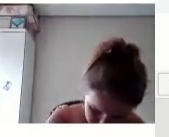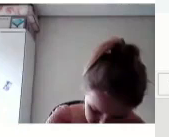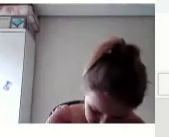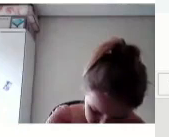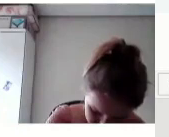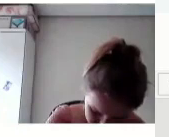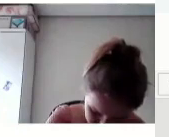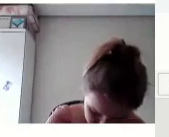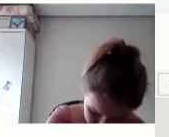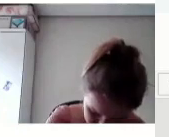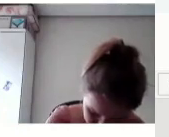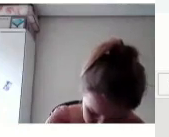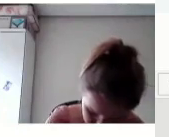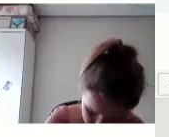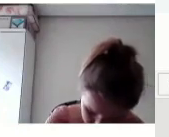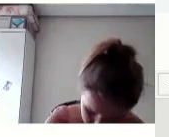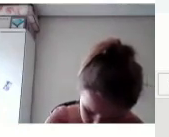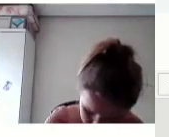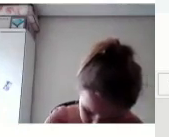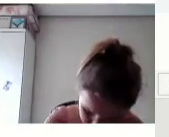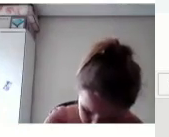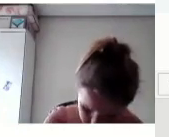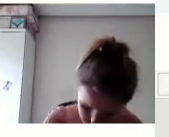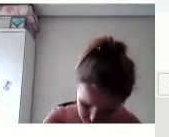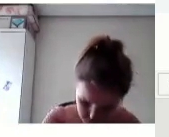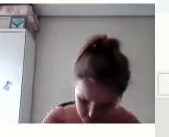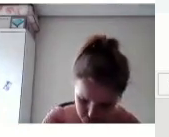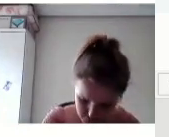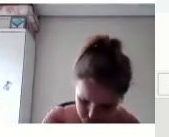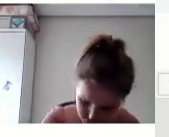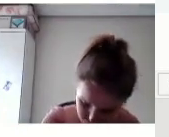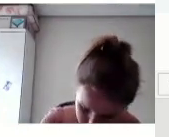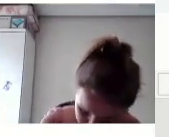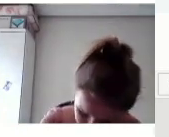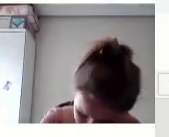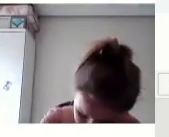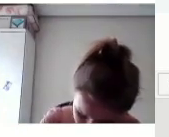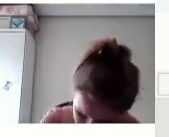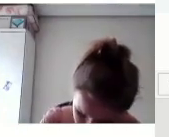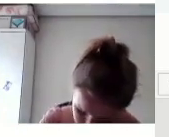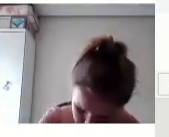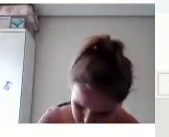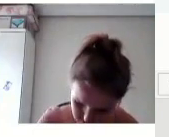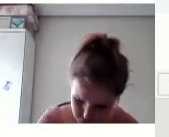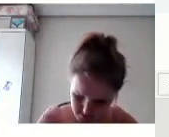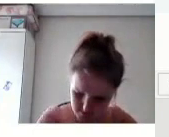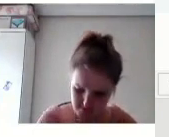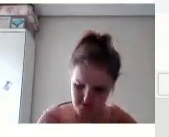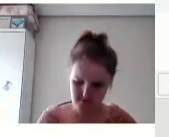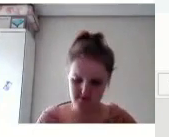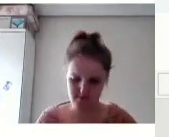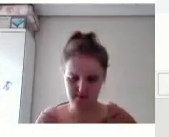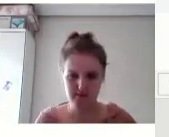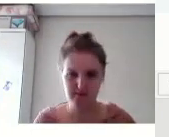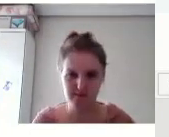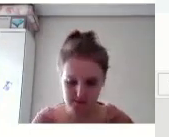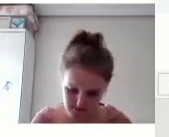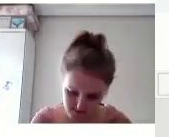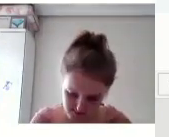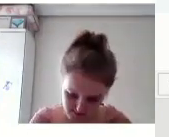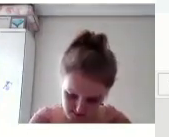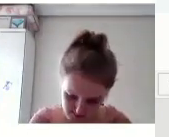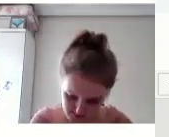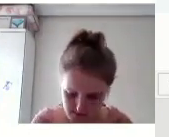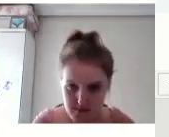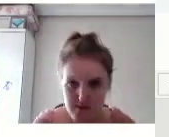campos clássicos, certo? Como é que a gente vai fazer isso? só lembrar por que a gente